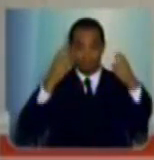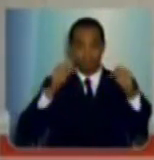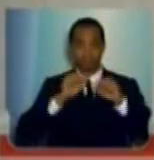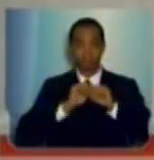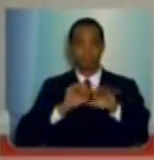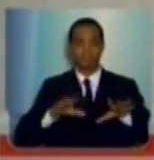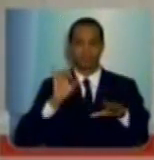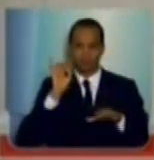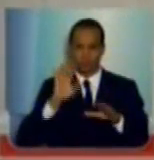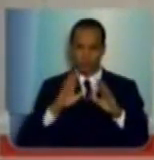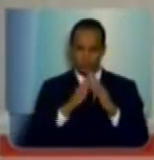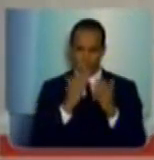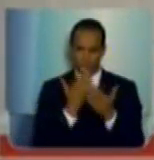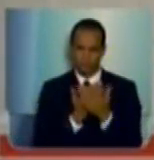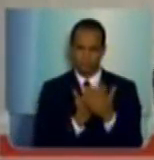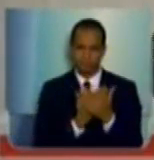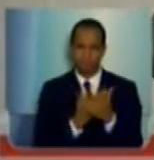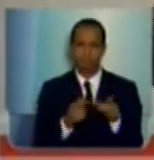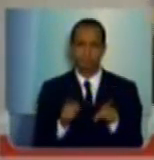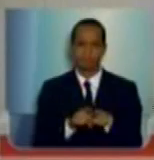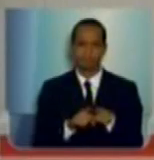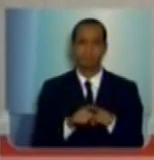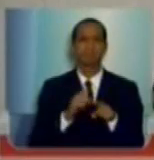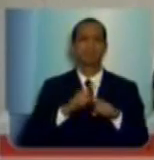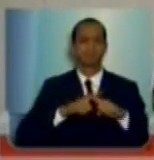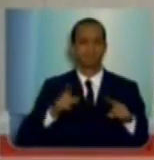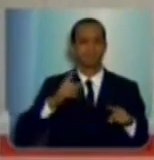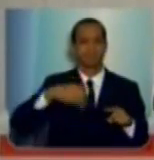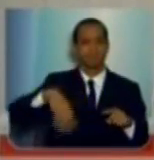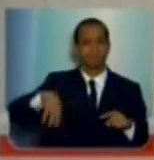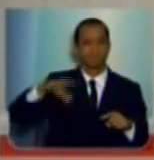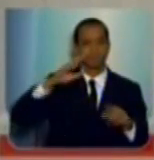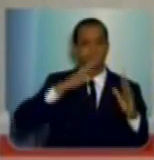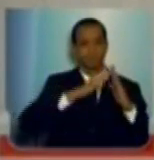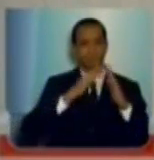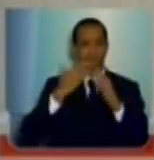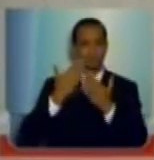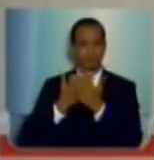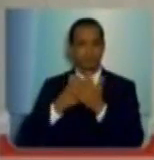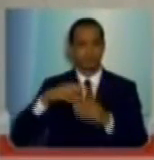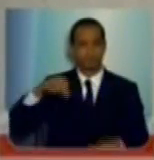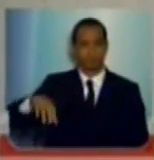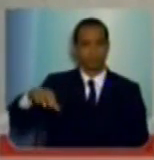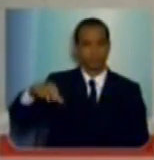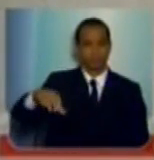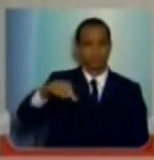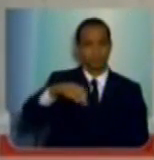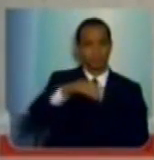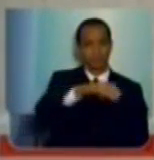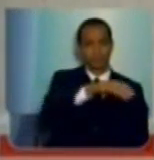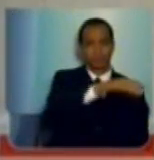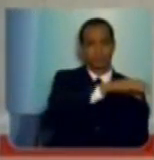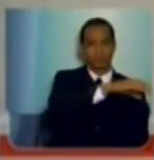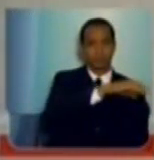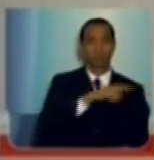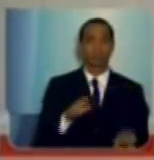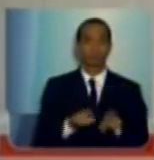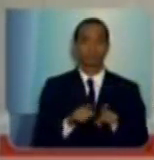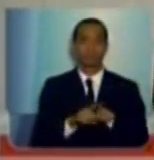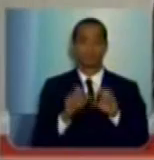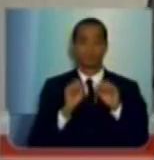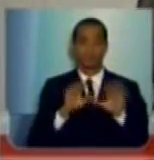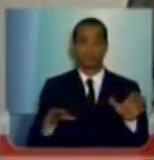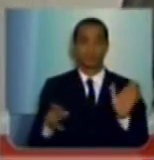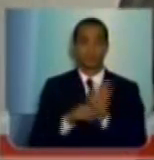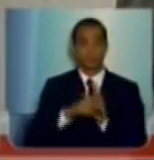só essa escola Saturnino Pereira mas as outras também da região da Cidade Tira Dentes é uma escola da